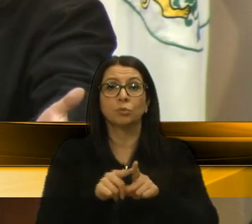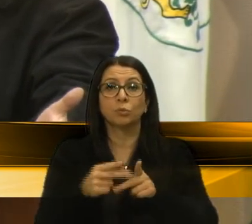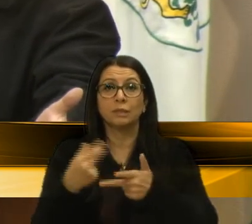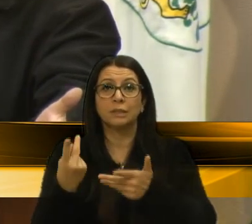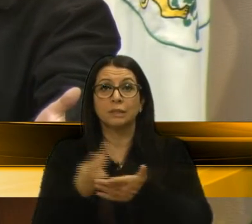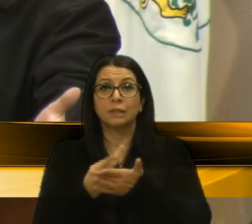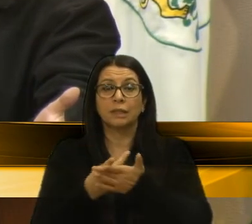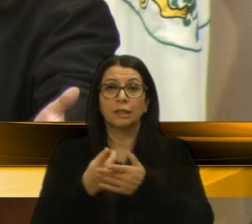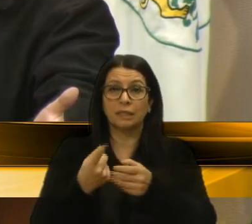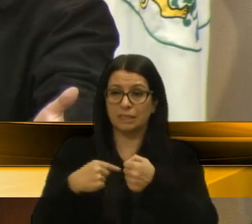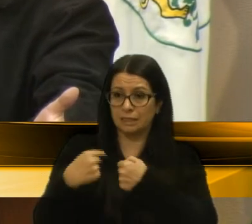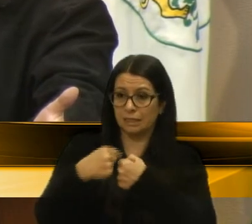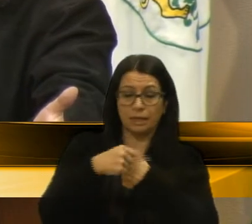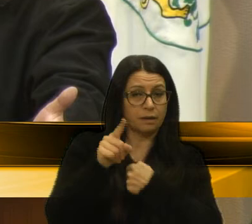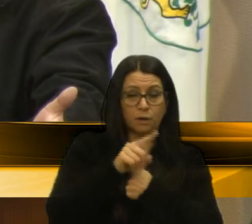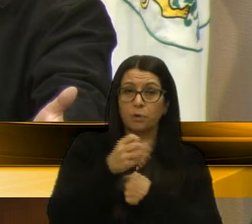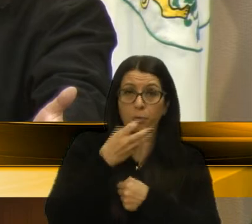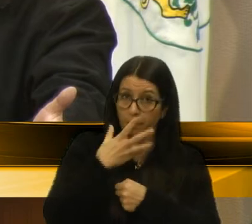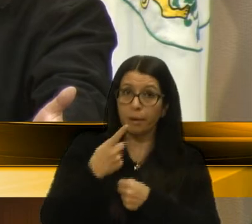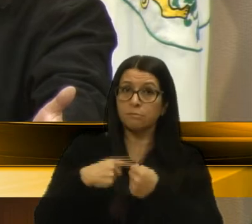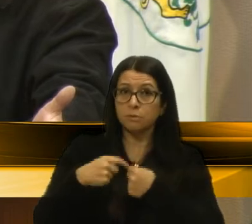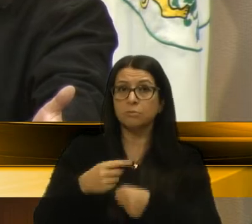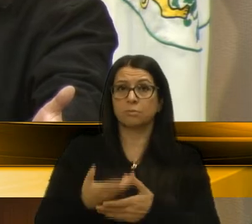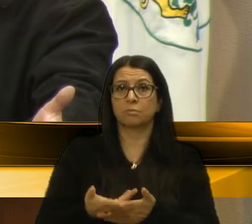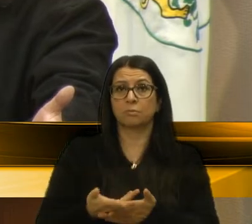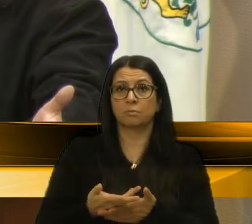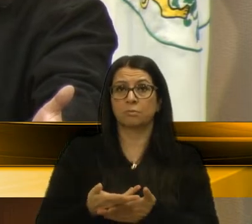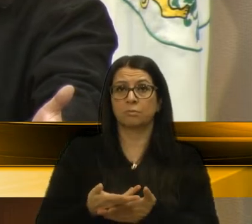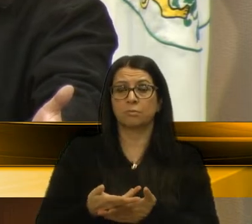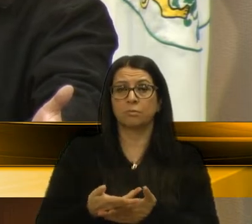todos queremos o bem da nossa cidade, né?